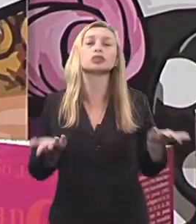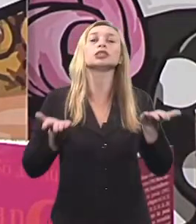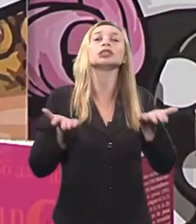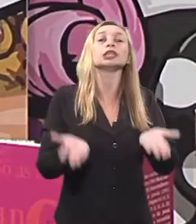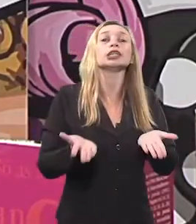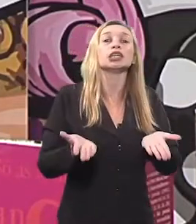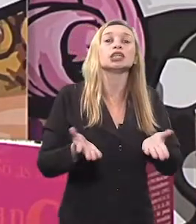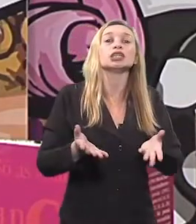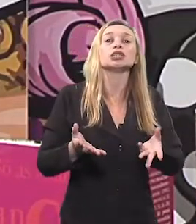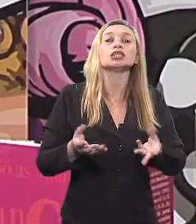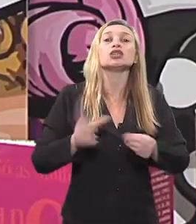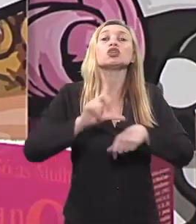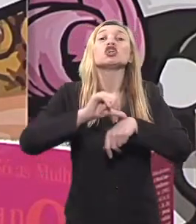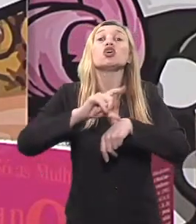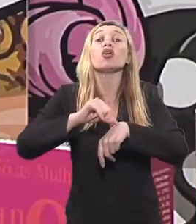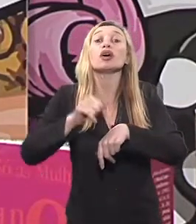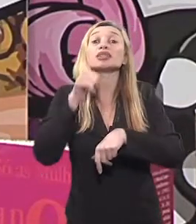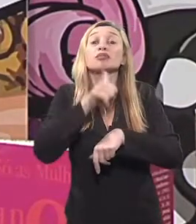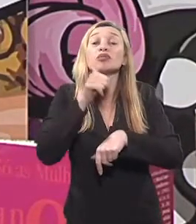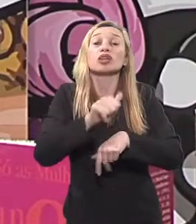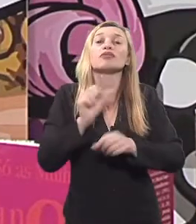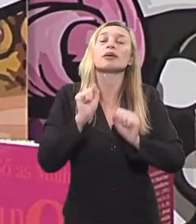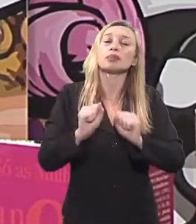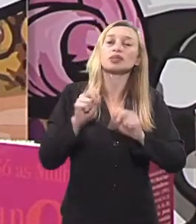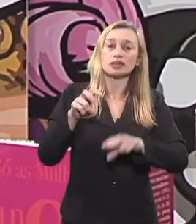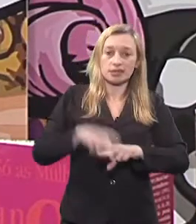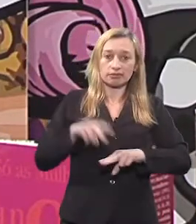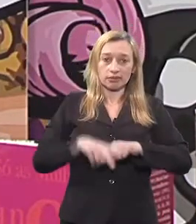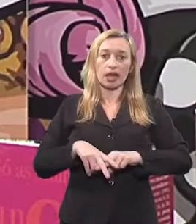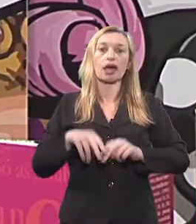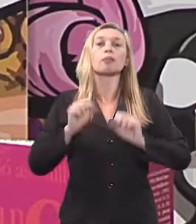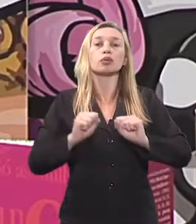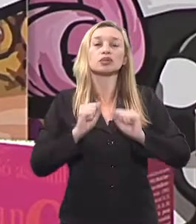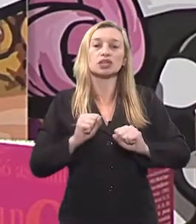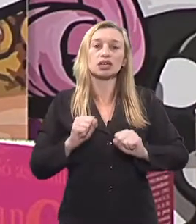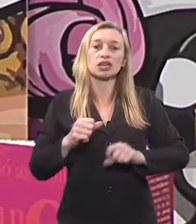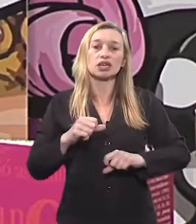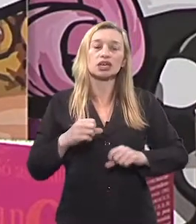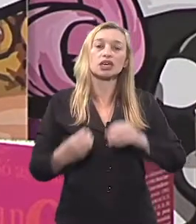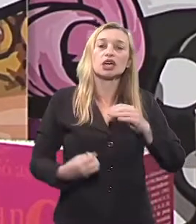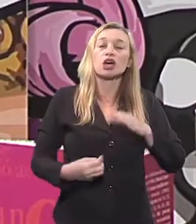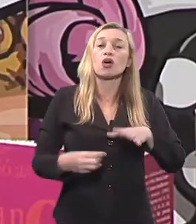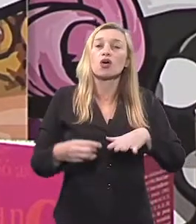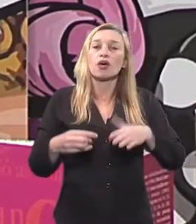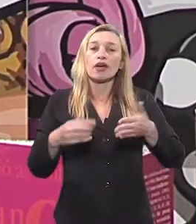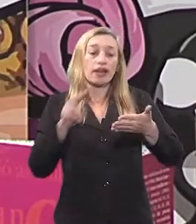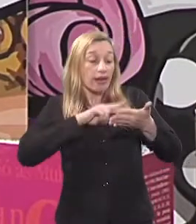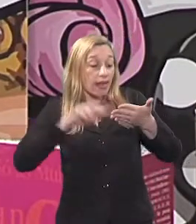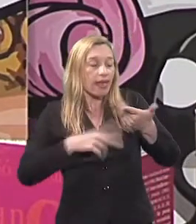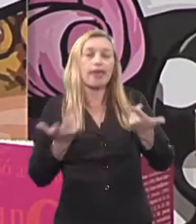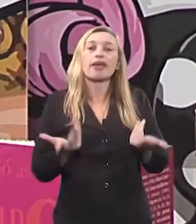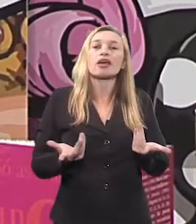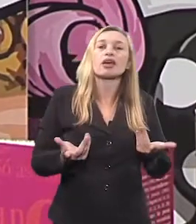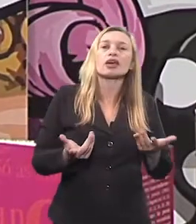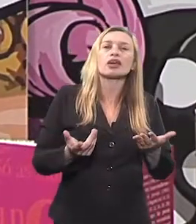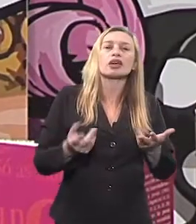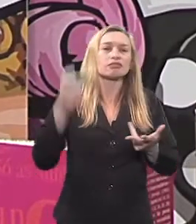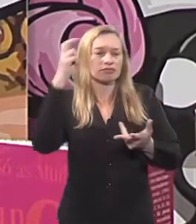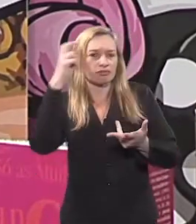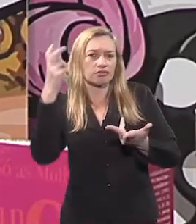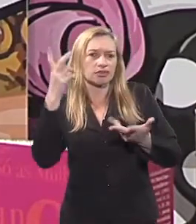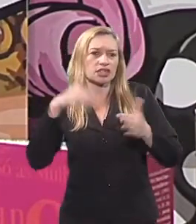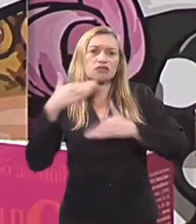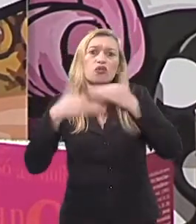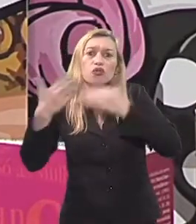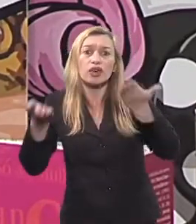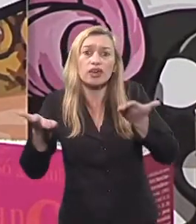de uma sobrecarga. Então, que horas essa mulher vai sentar, que horas ela vai produzir conhecimento, que horas ela vai ser